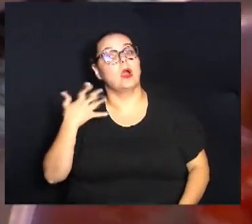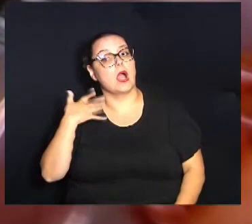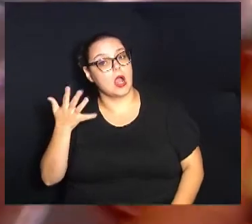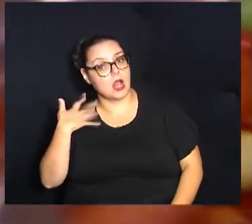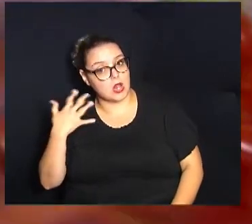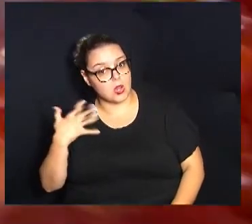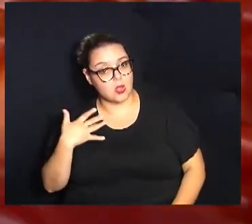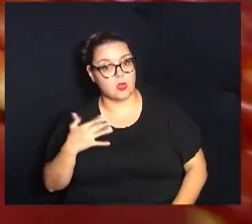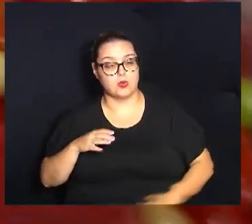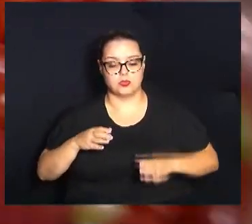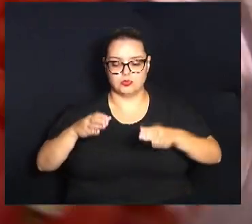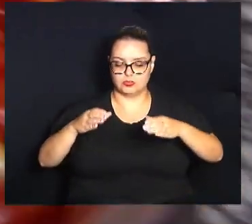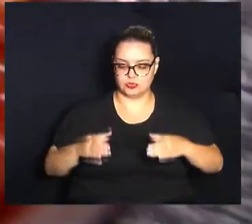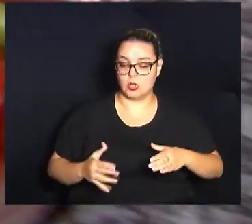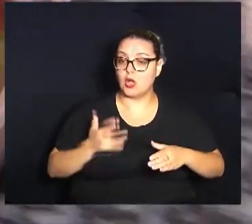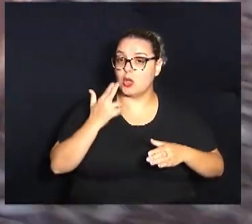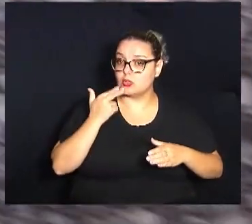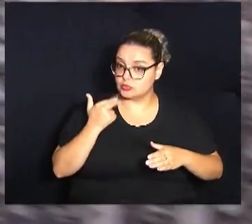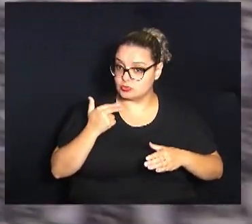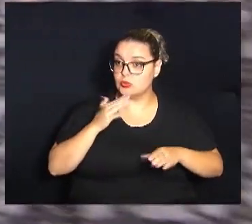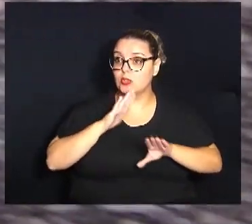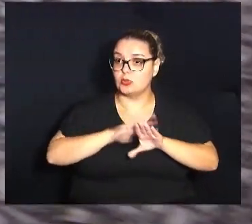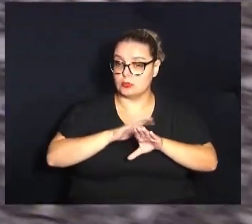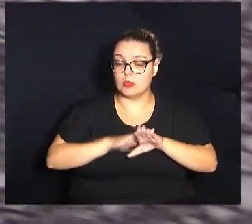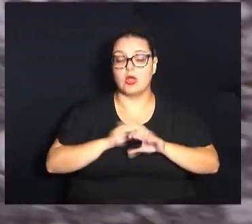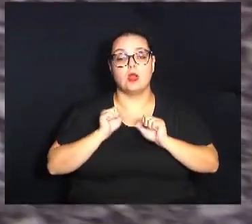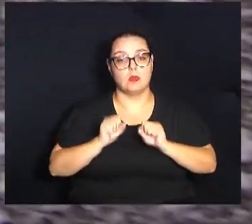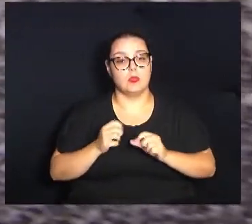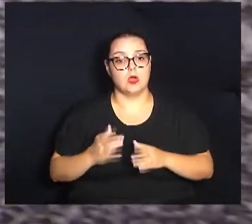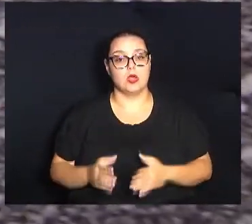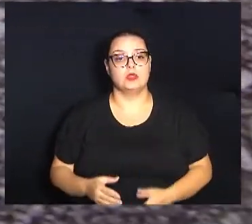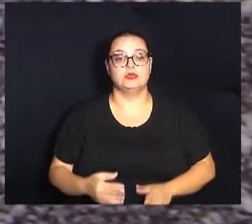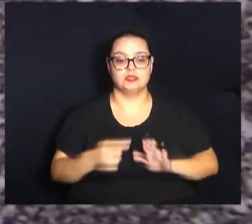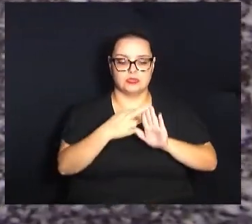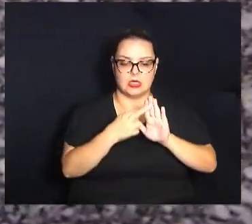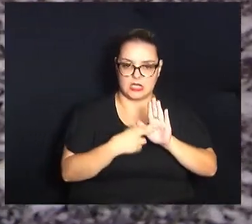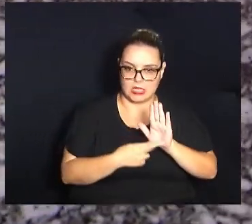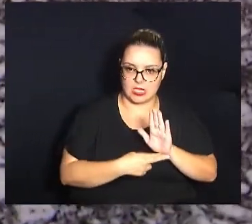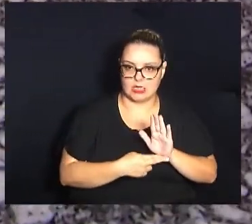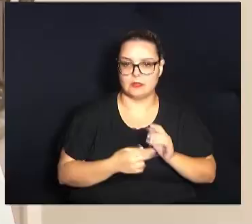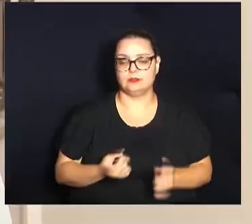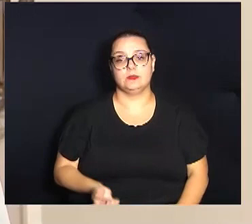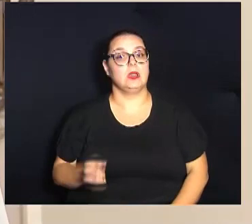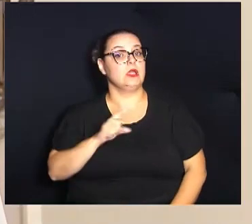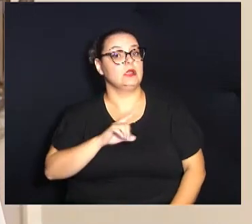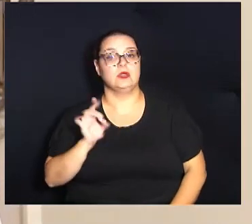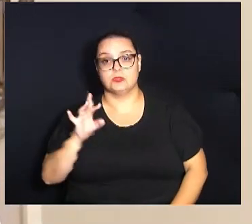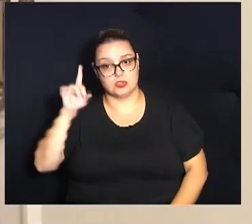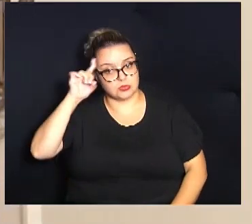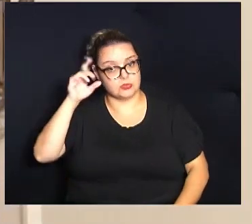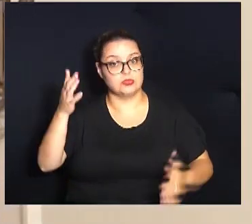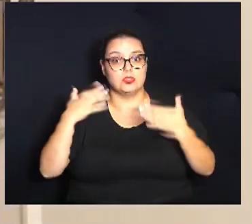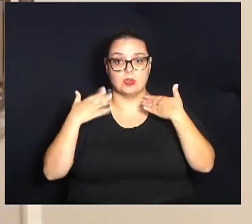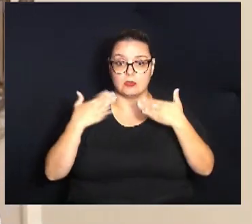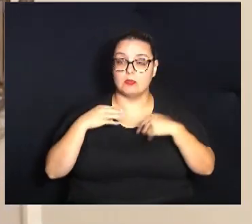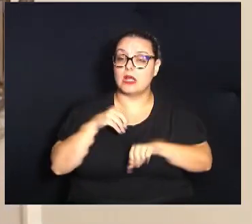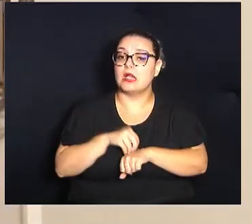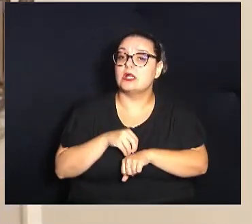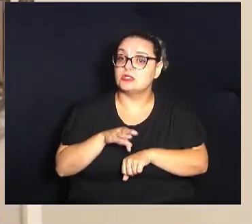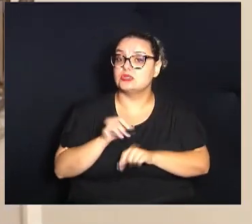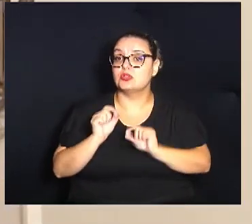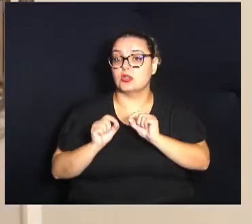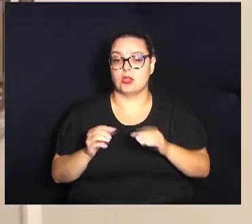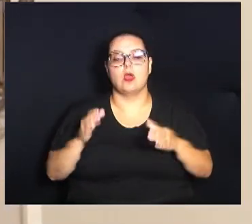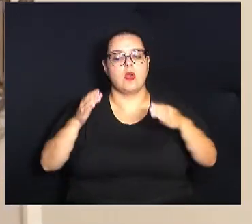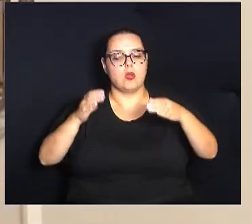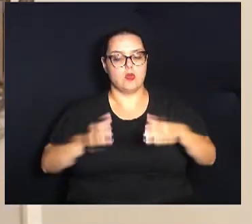composição do prato nutritivo e funcional pode seguir a seguinte proporção. Não só nos dias de calor, mas a indicação é que um prato